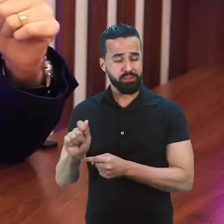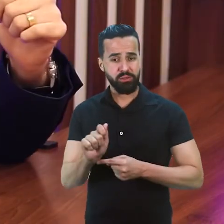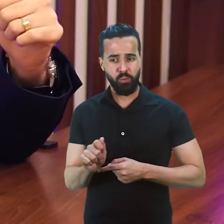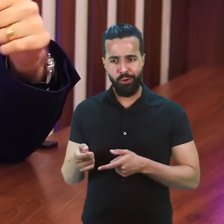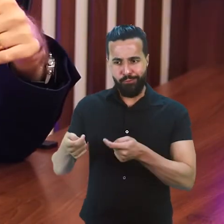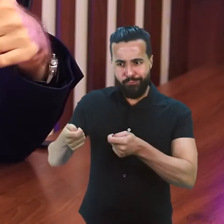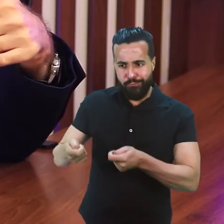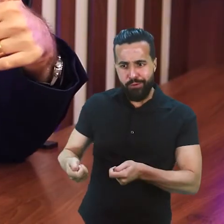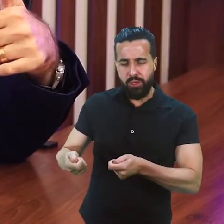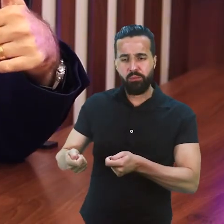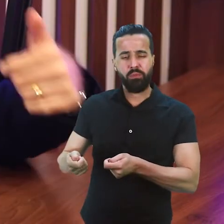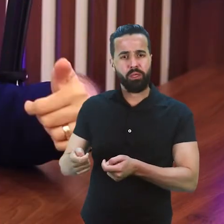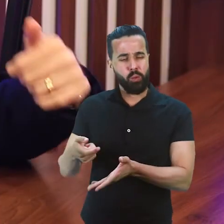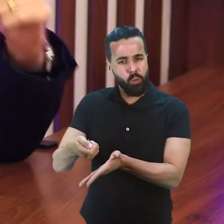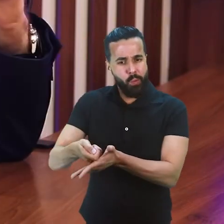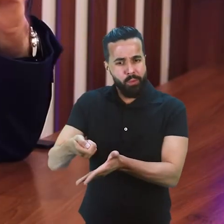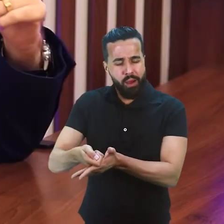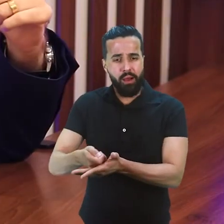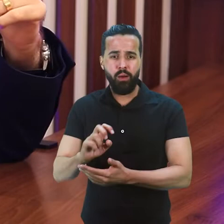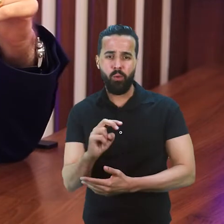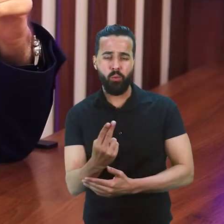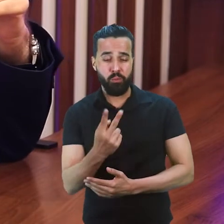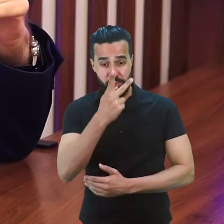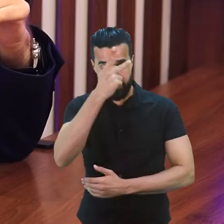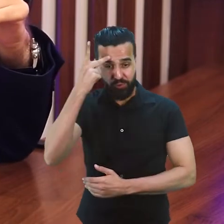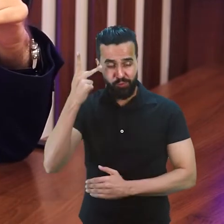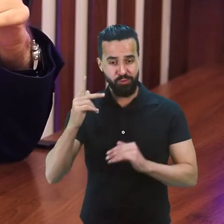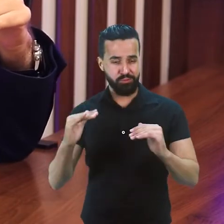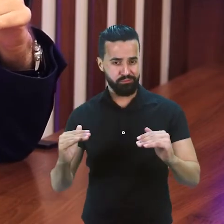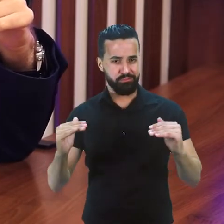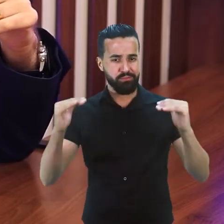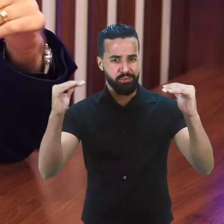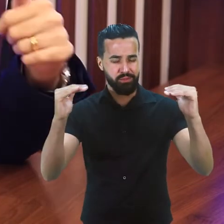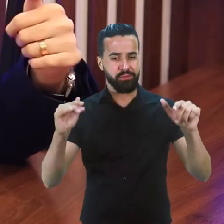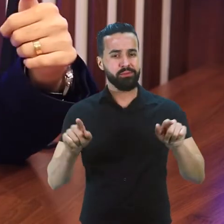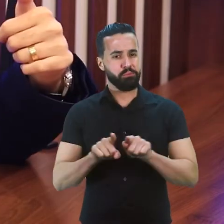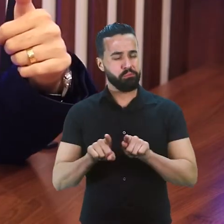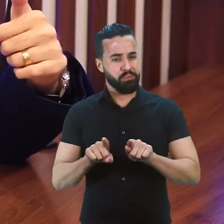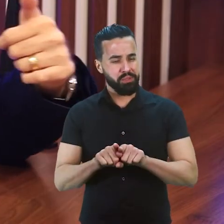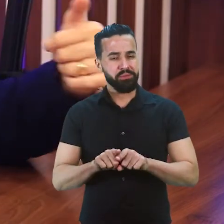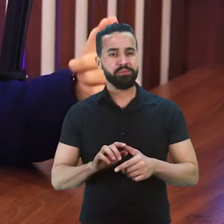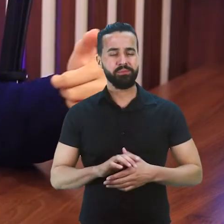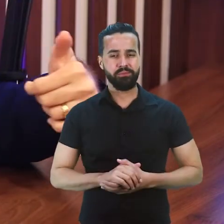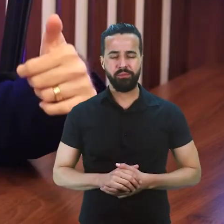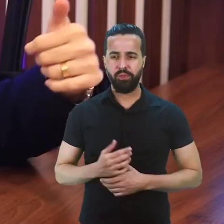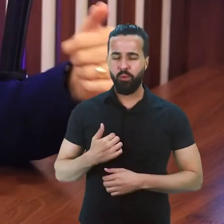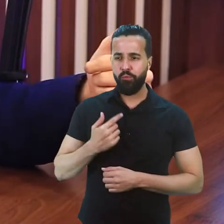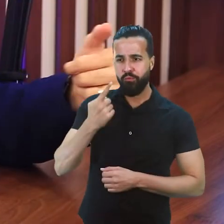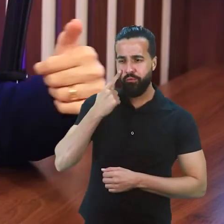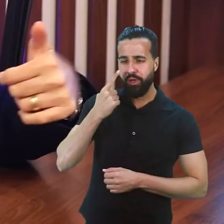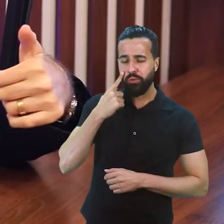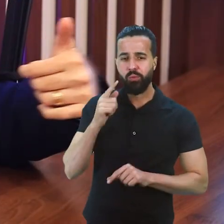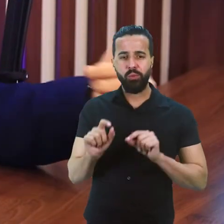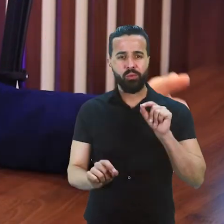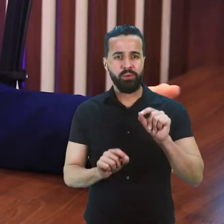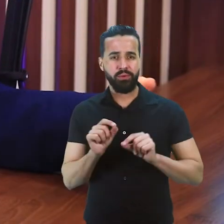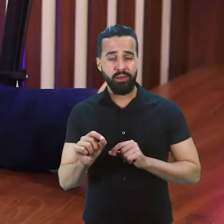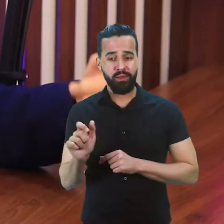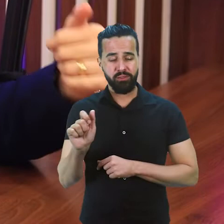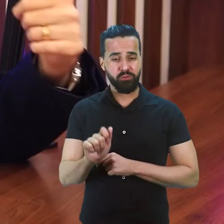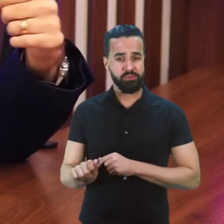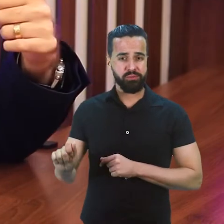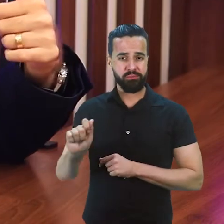com isso, né? Uma autoridade. Aí eu fui ver as associações que nós temos aqui no